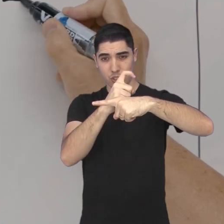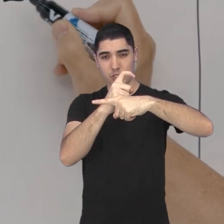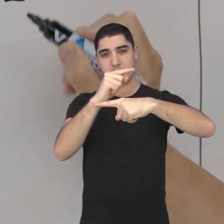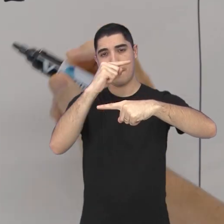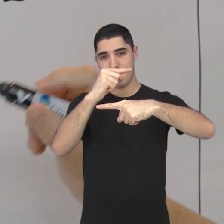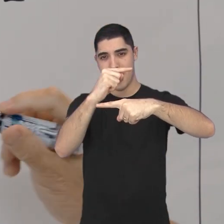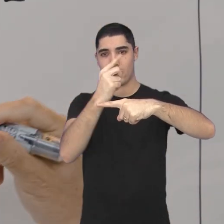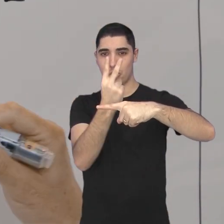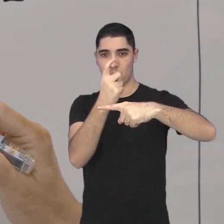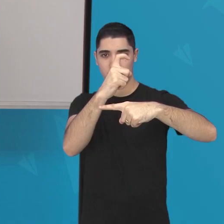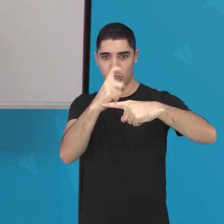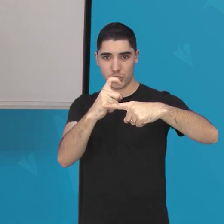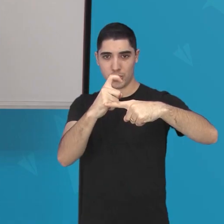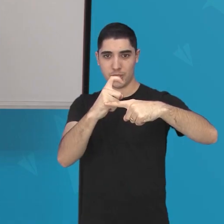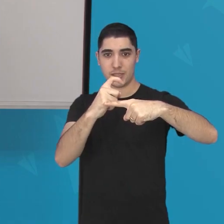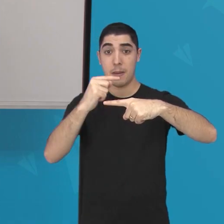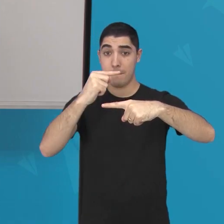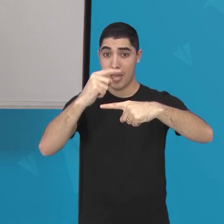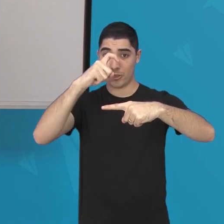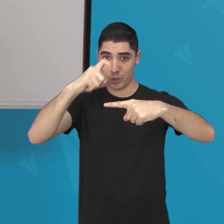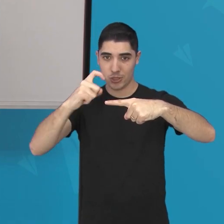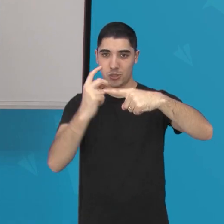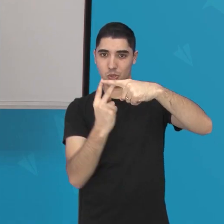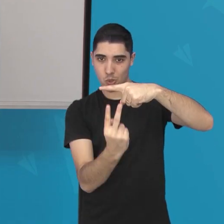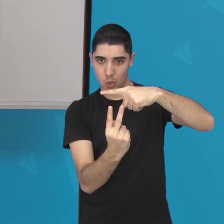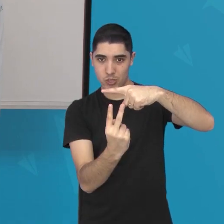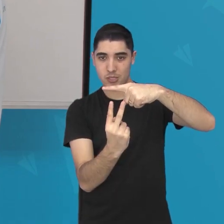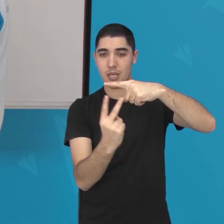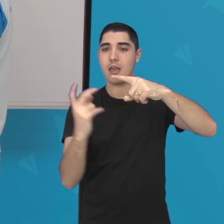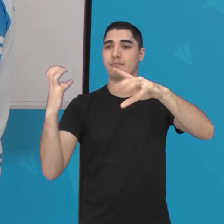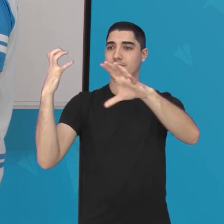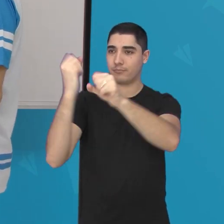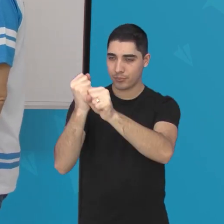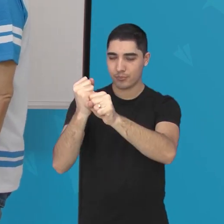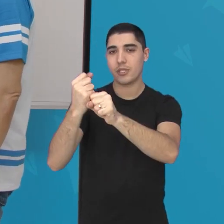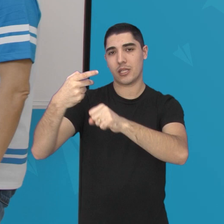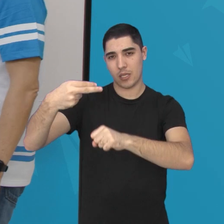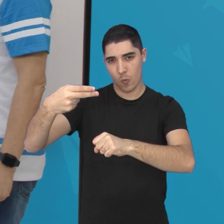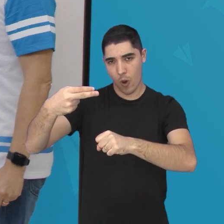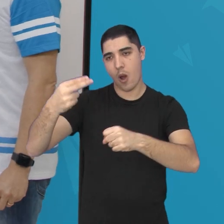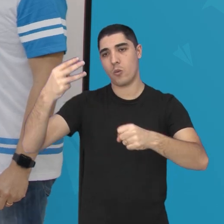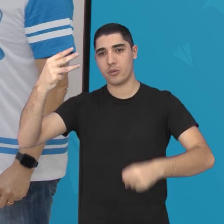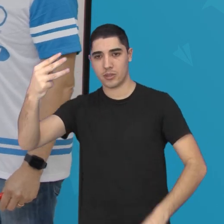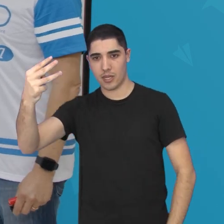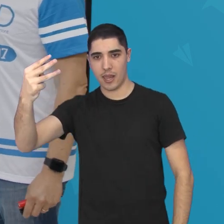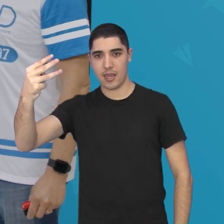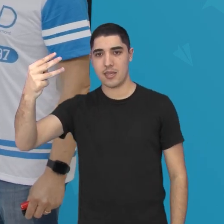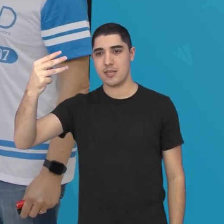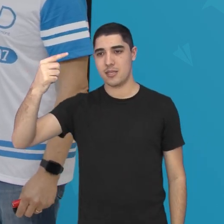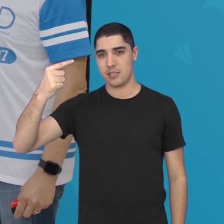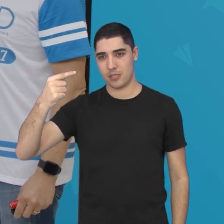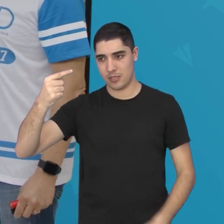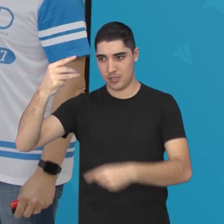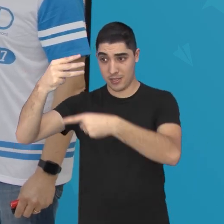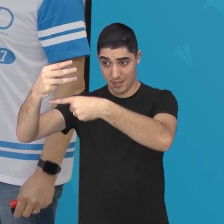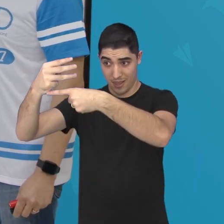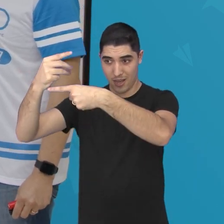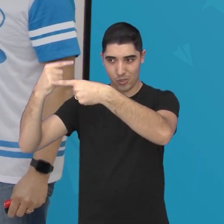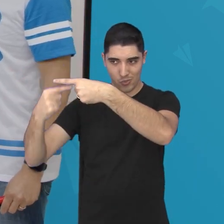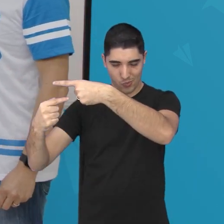que é igual a 3 sobre 1. Para a gente colocar 2 aqui